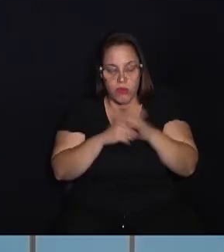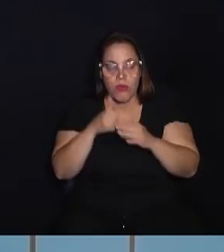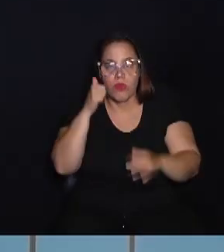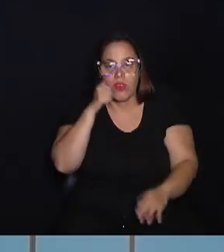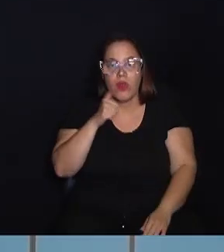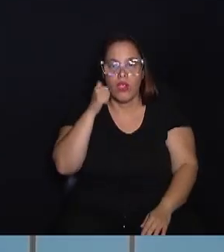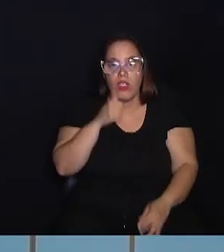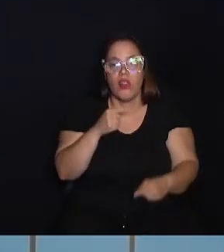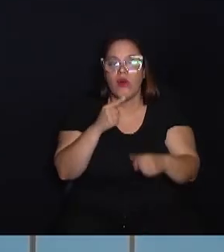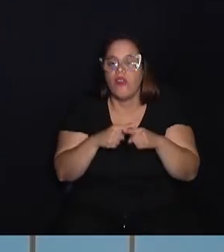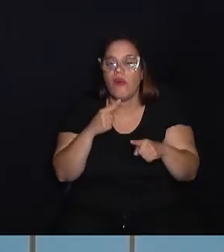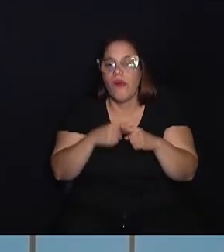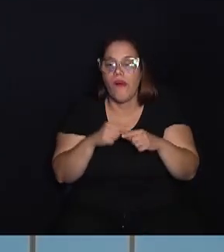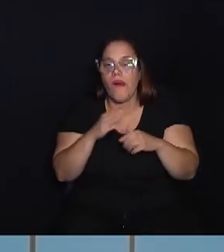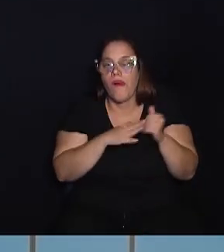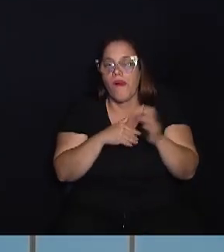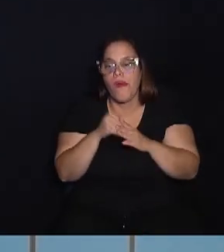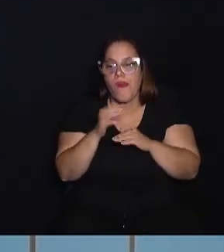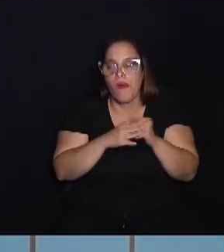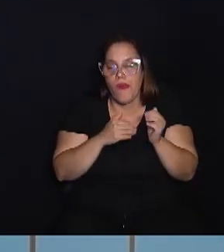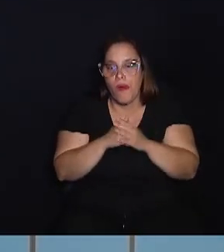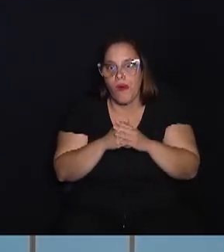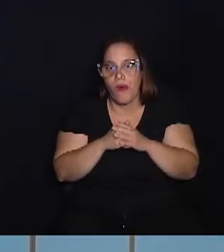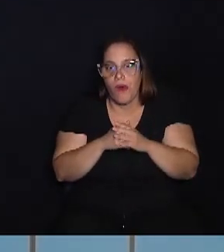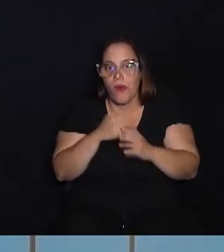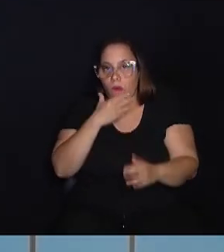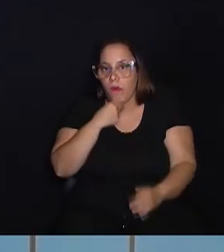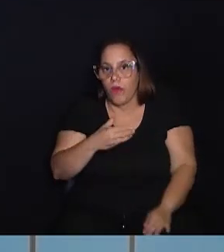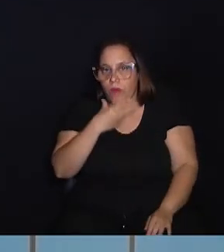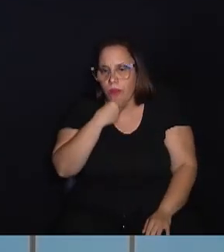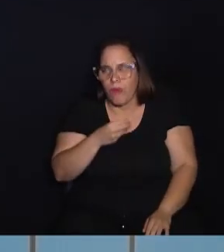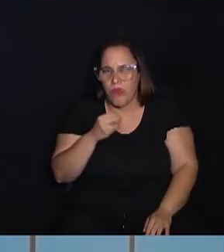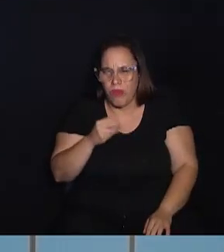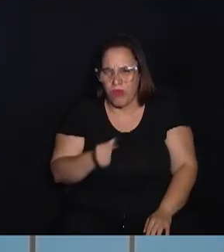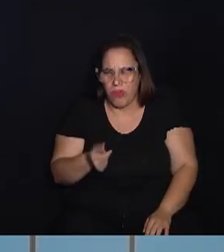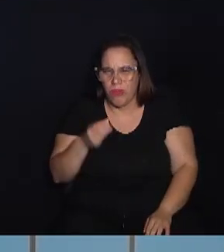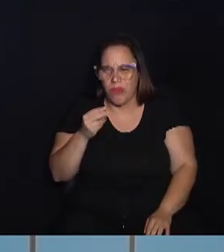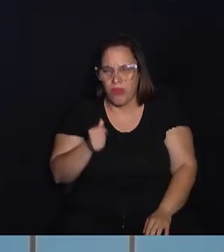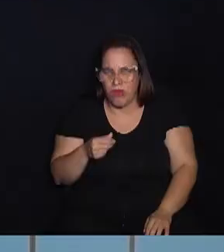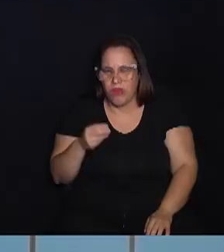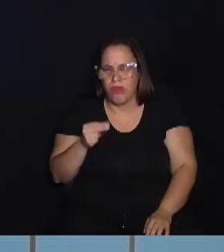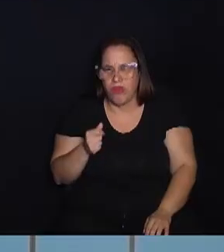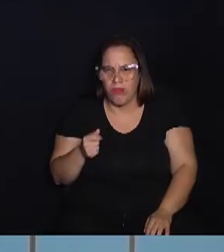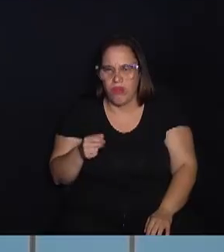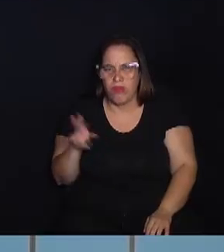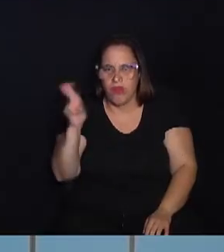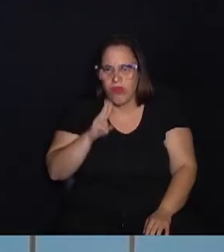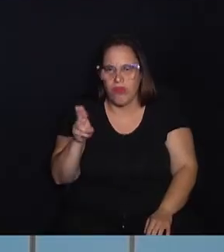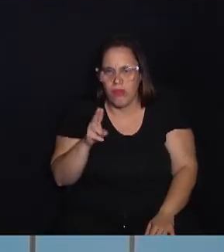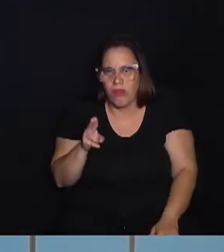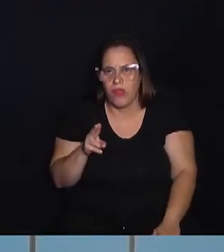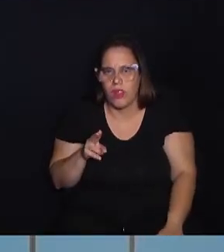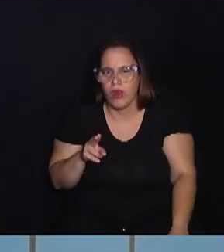porque o tratamento de dependência química para homem é algo já que vem e às vezes se usa a mesma